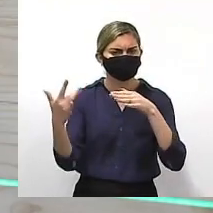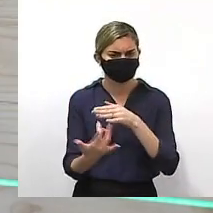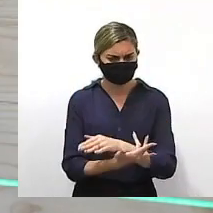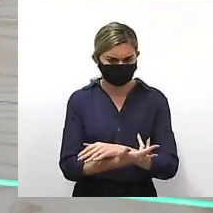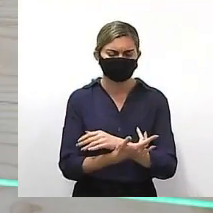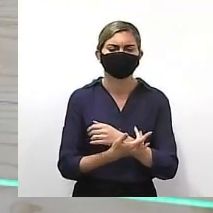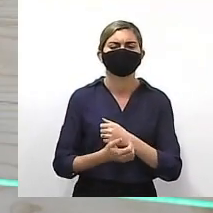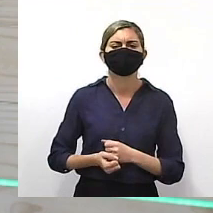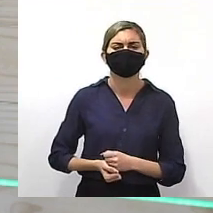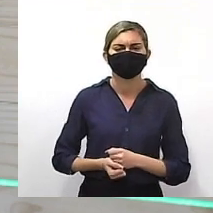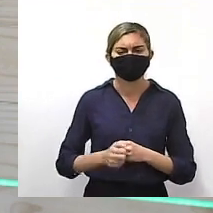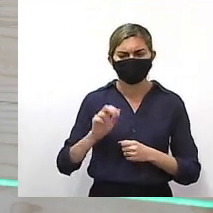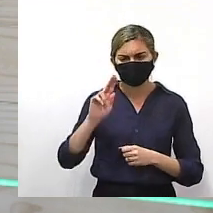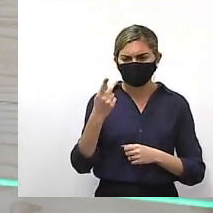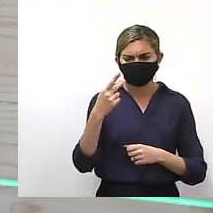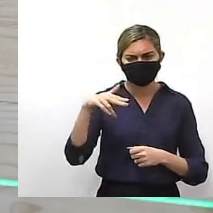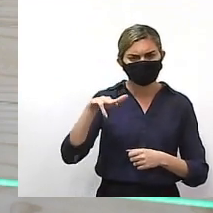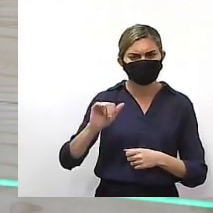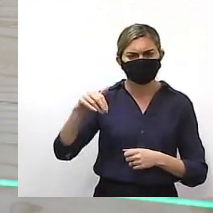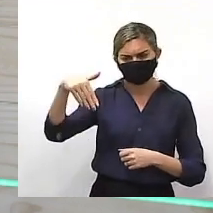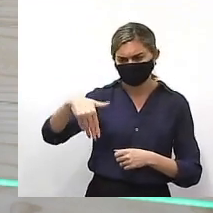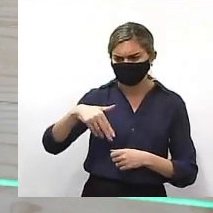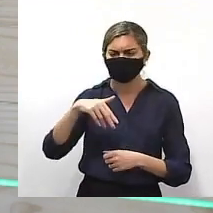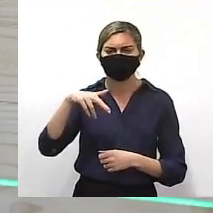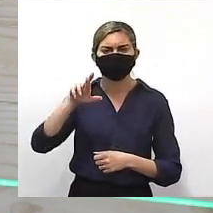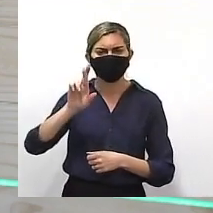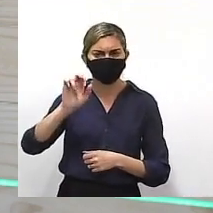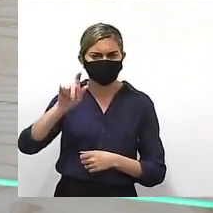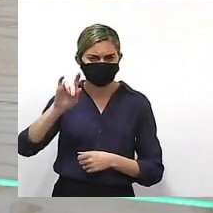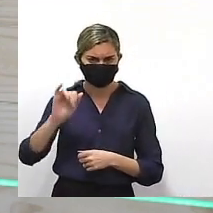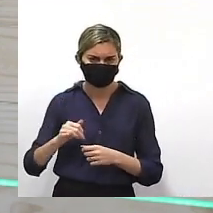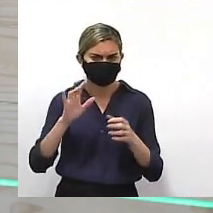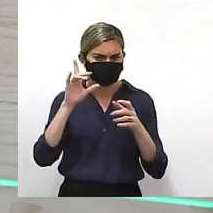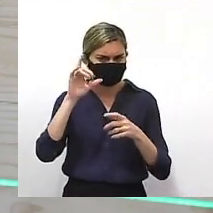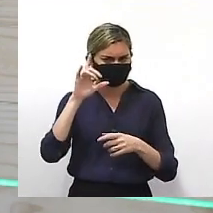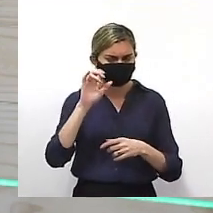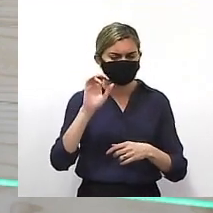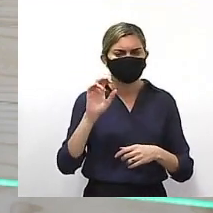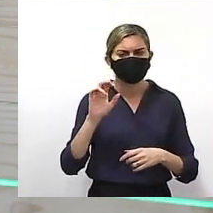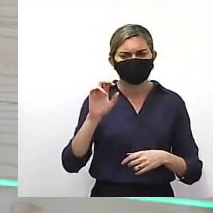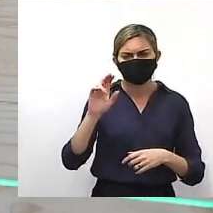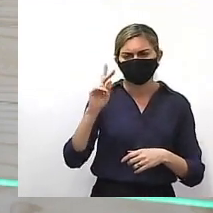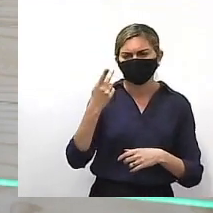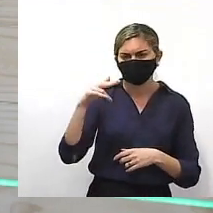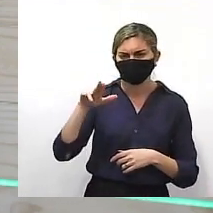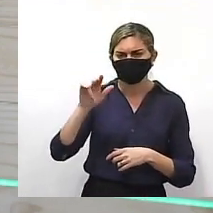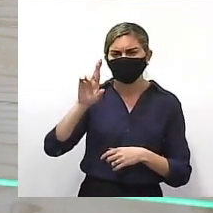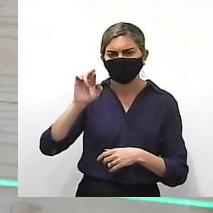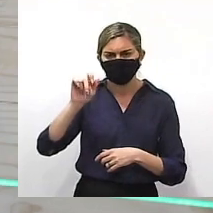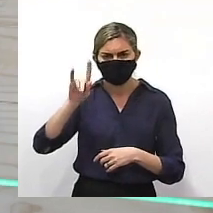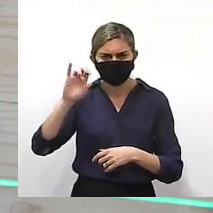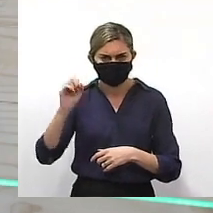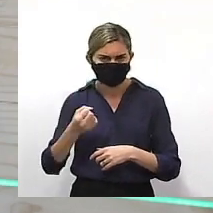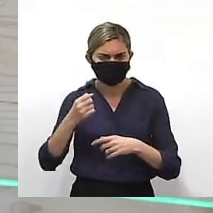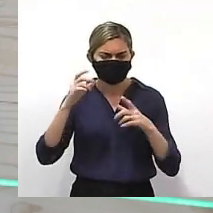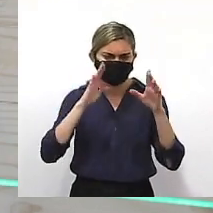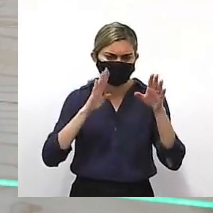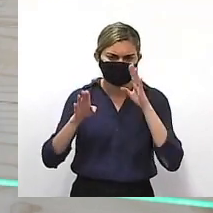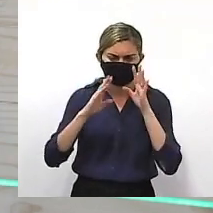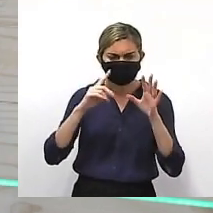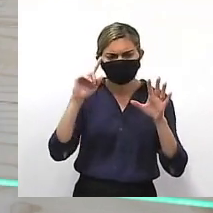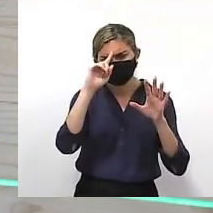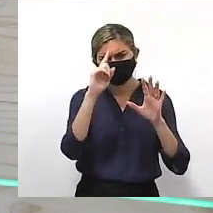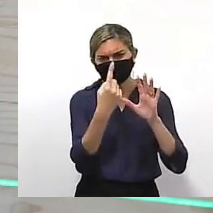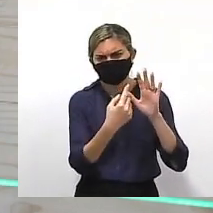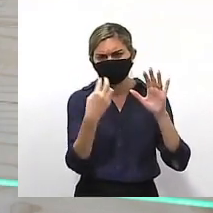vou repetir, Hugo M. Regis lá no Instagram e Hugo Regis no Facebook. Manda perguntas